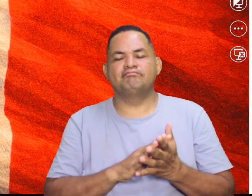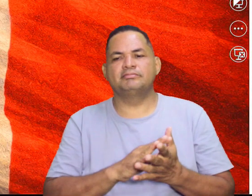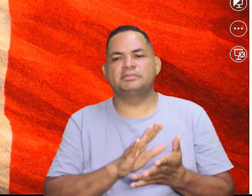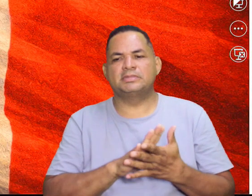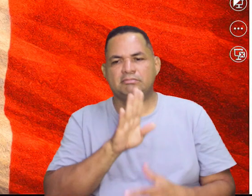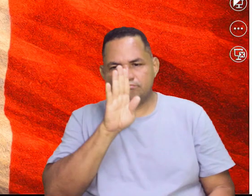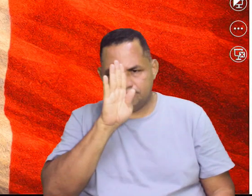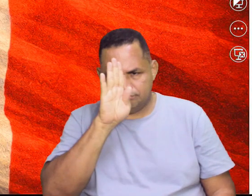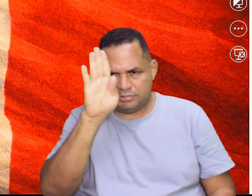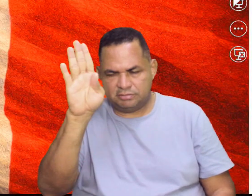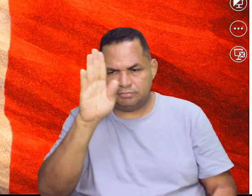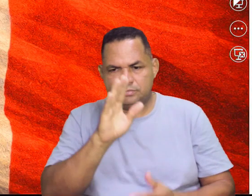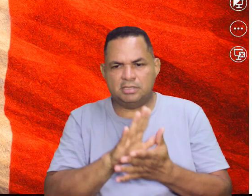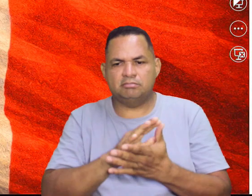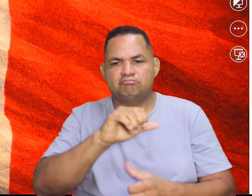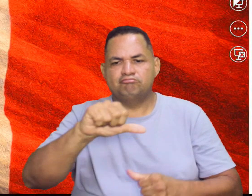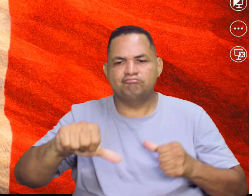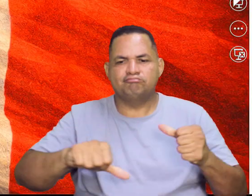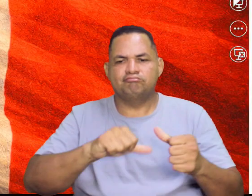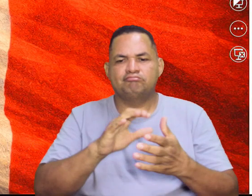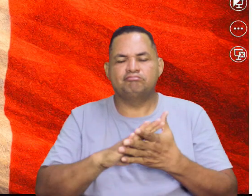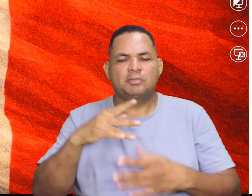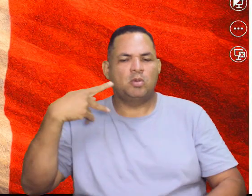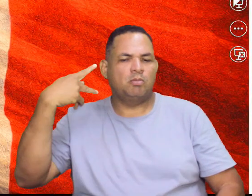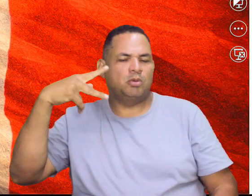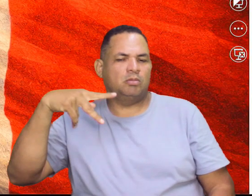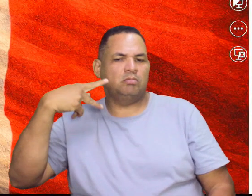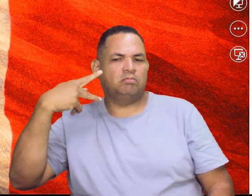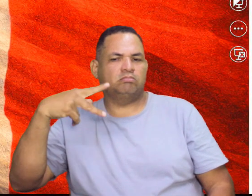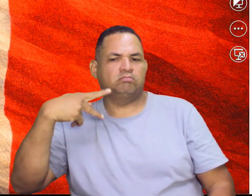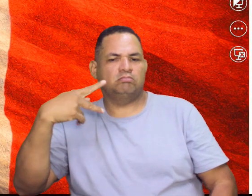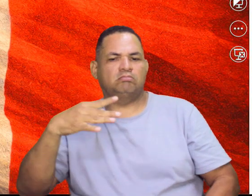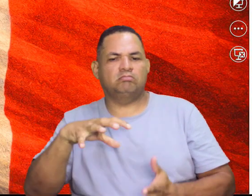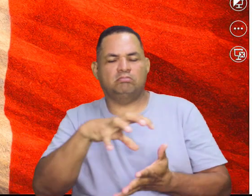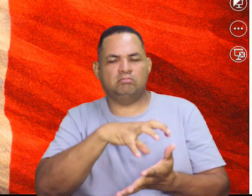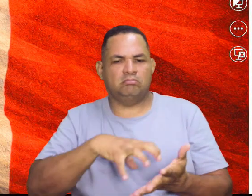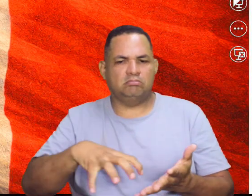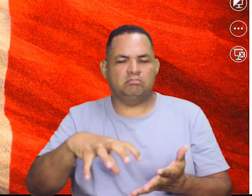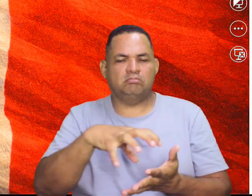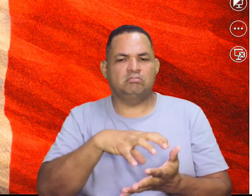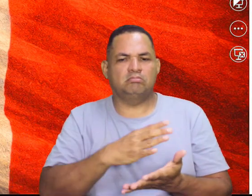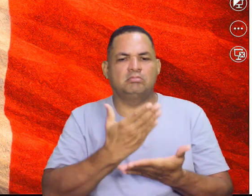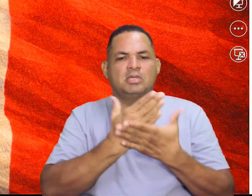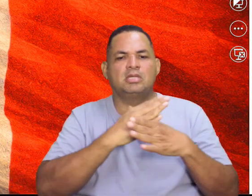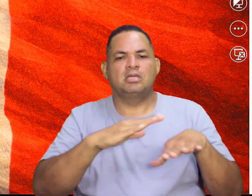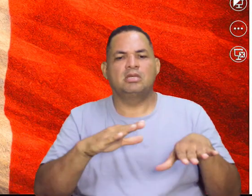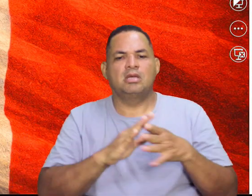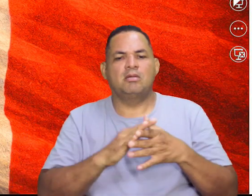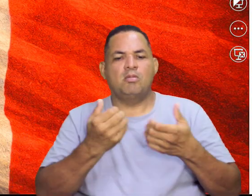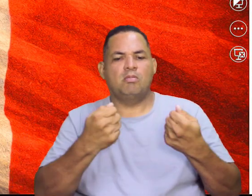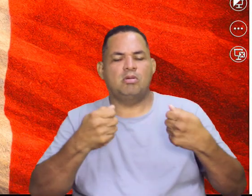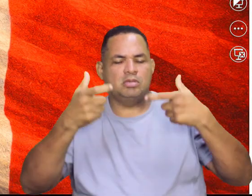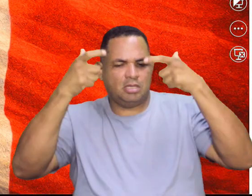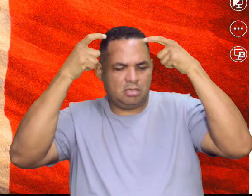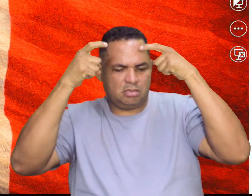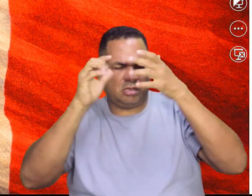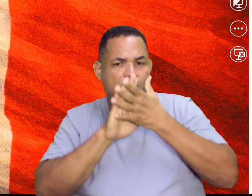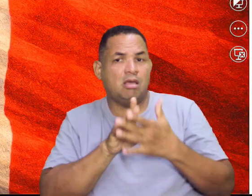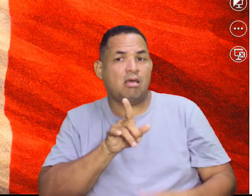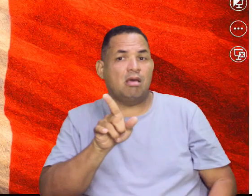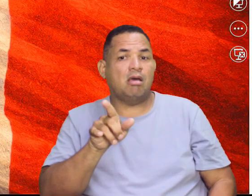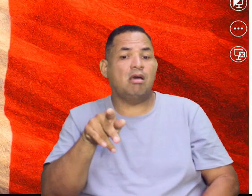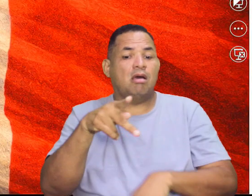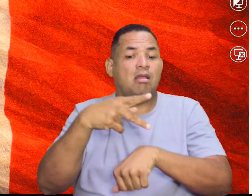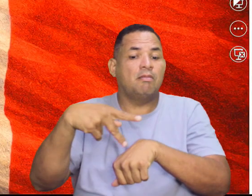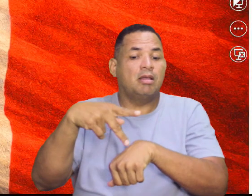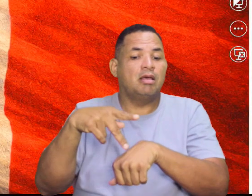do processo de transformação política. Vai ser essa revolução que vai acabar com o absolutismo lá na França, com o